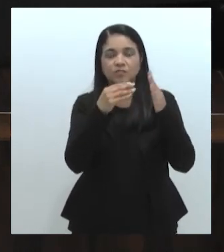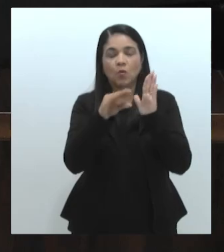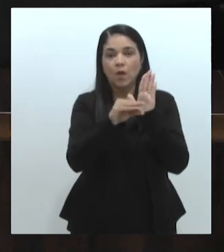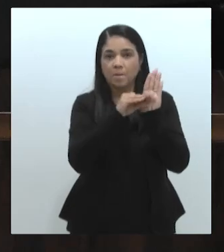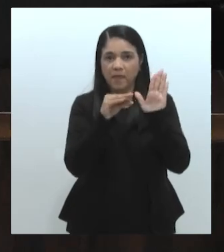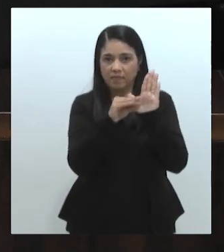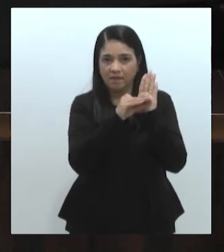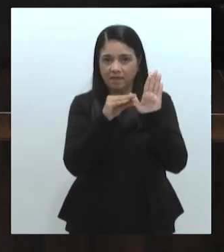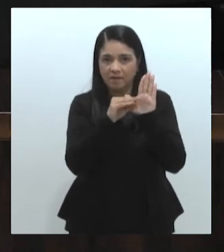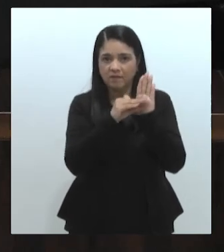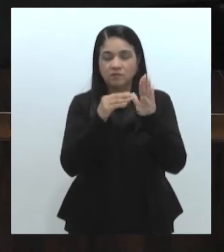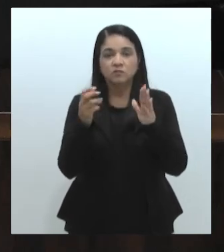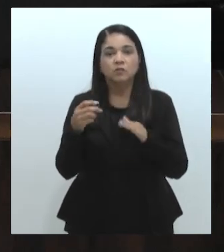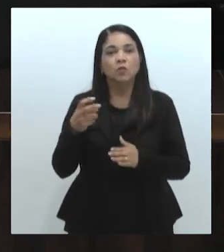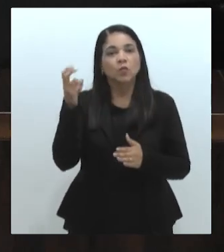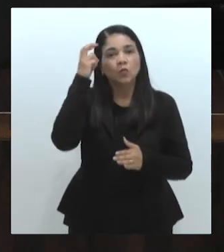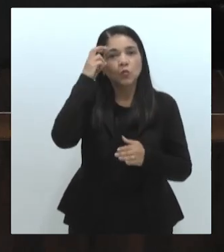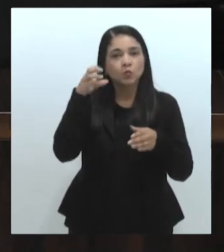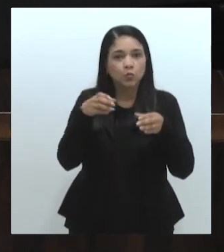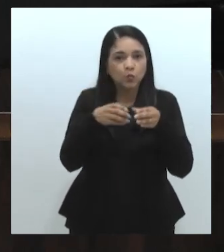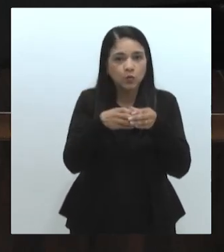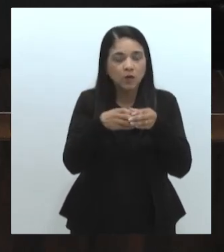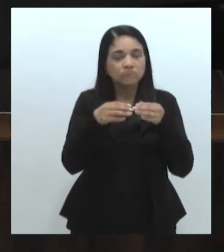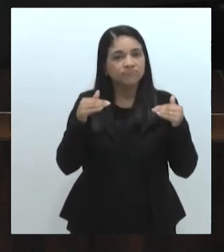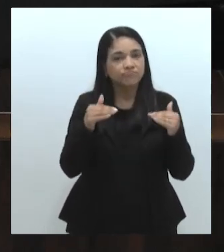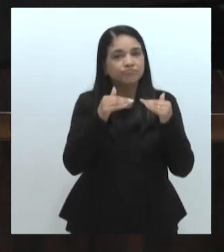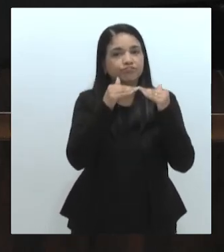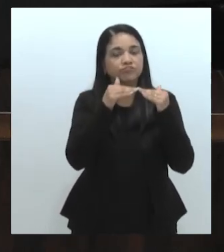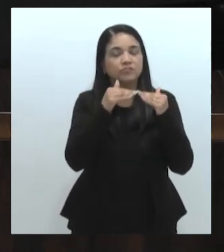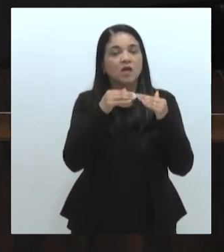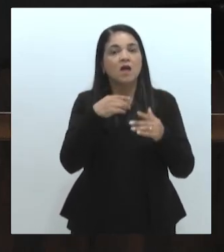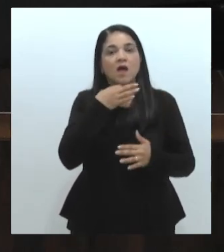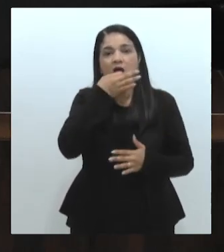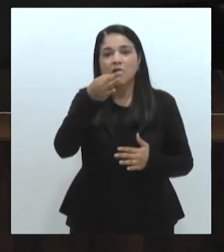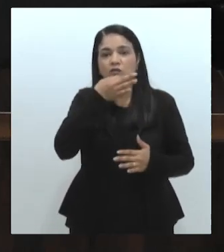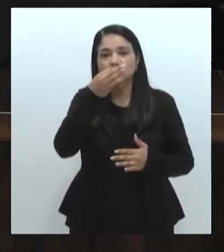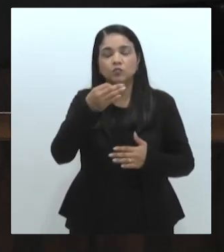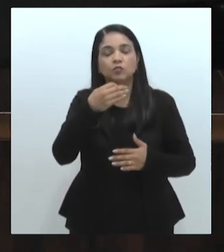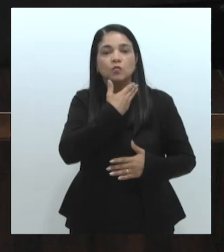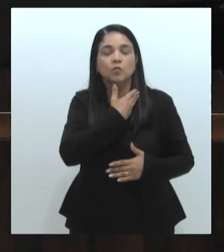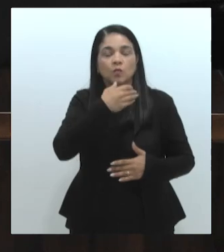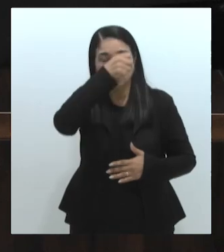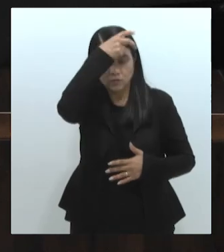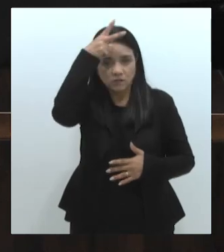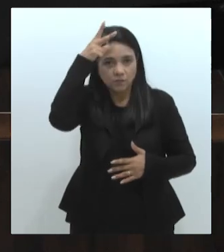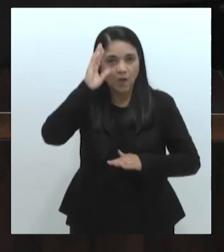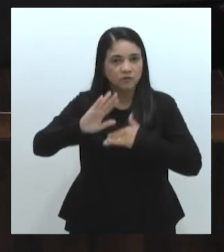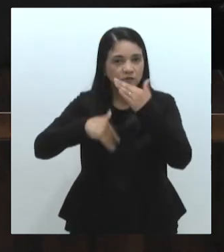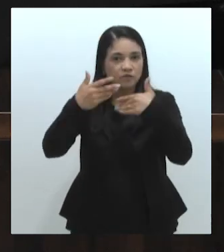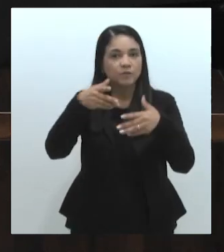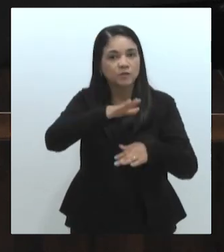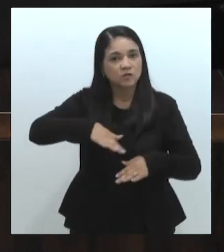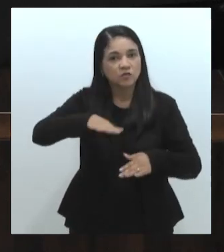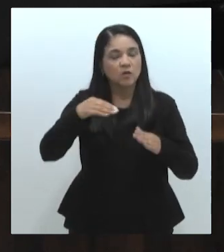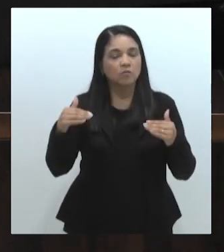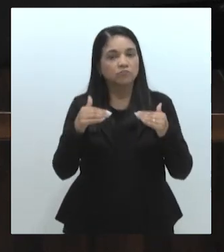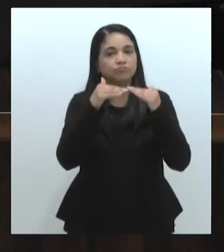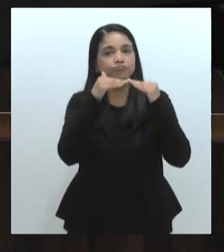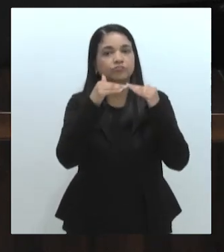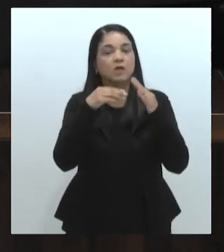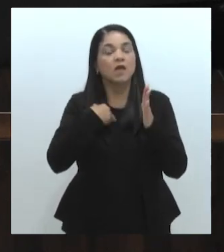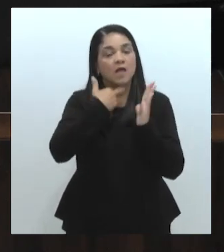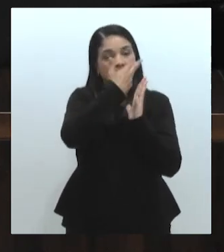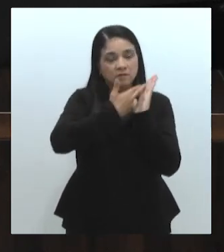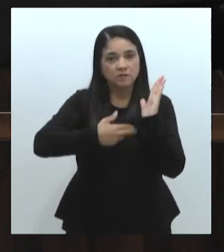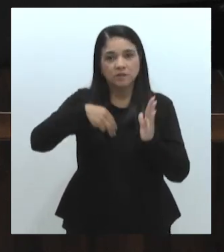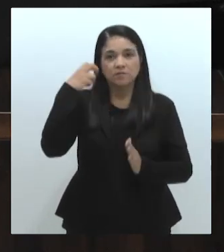emenda de Cultura favorável, de Assuntos Municipais em Desenvolvimento Regional favorável. Relatoria dos deputados